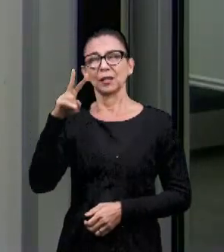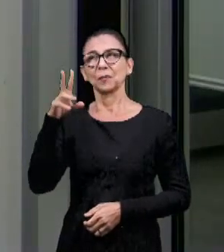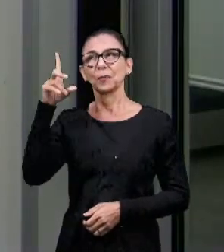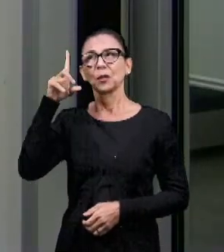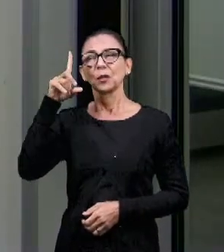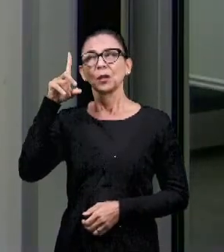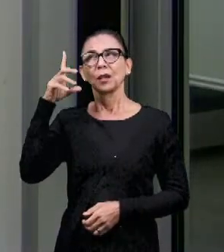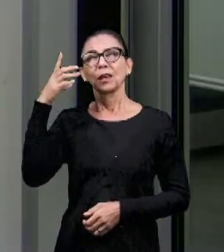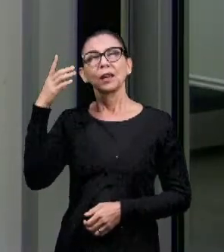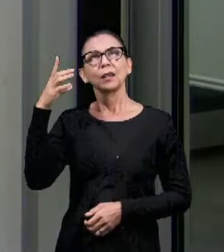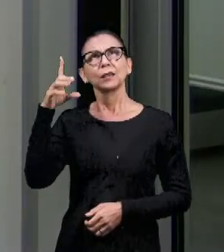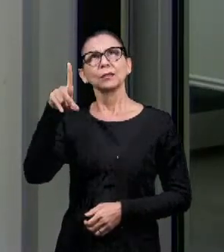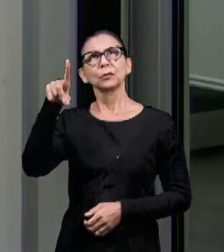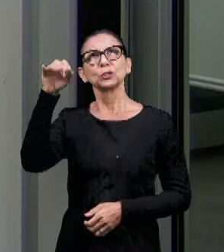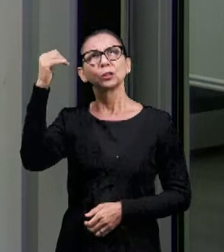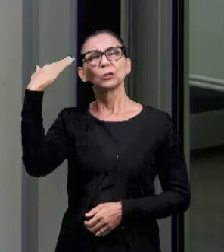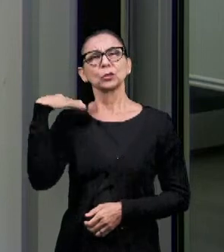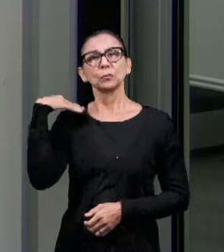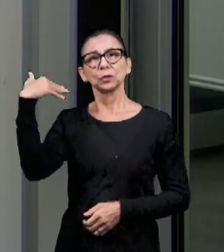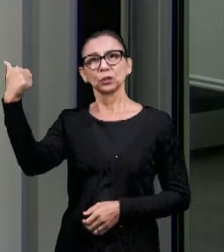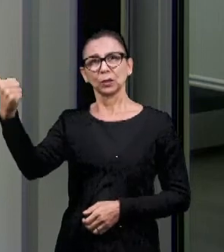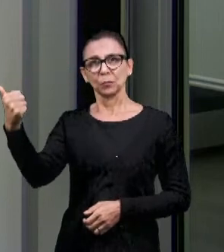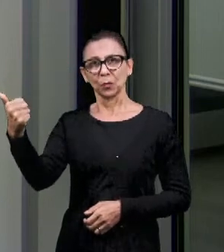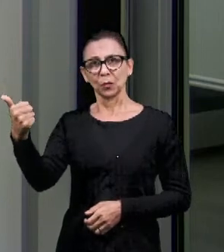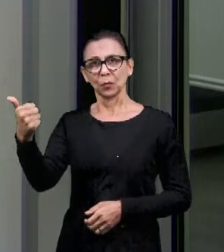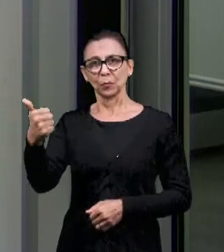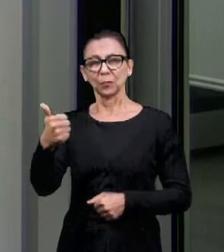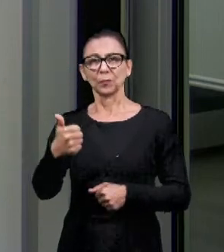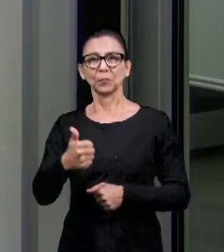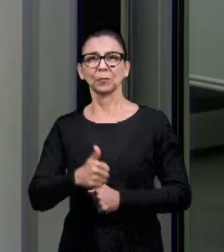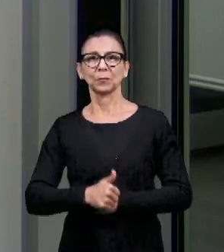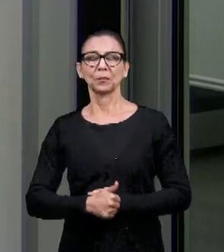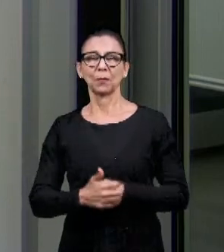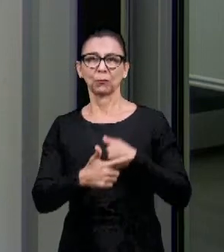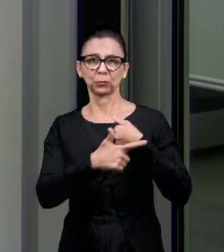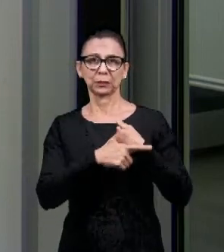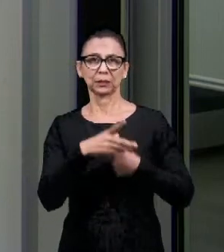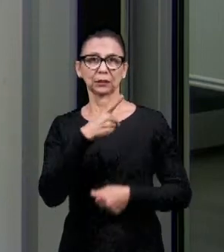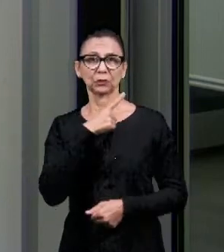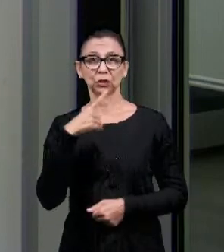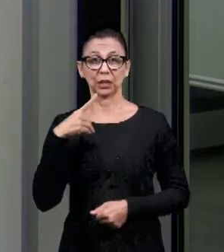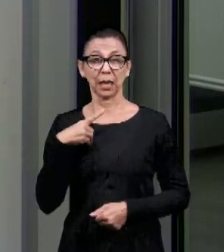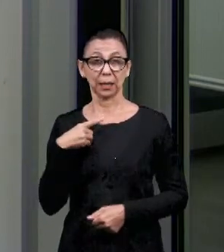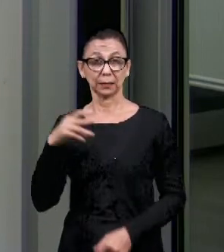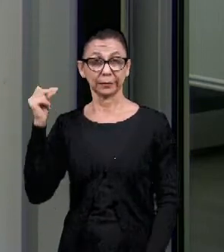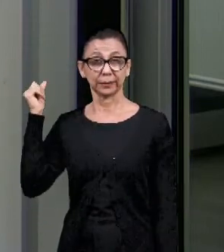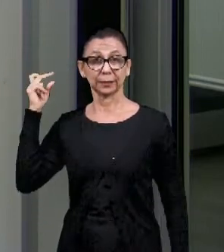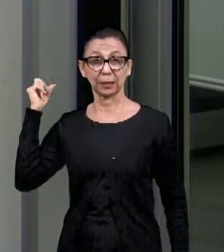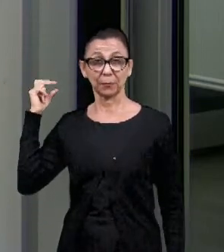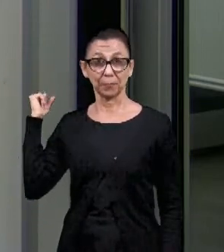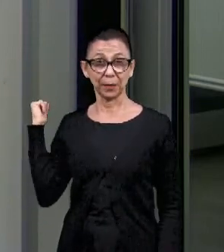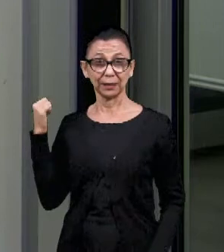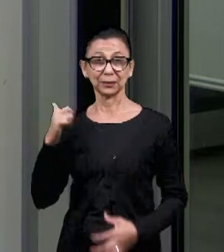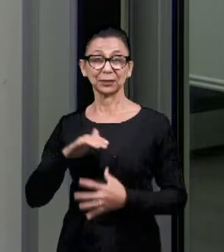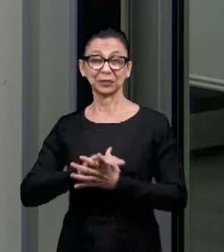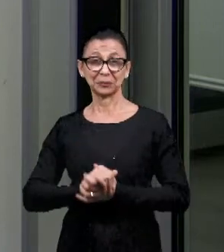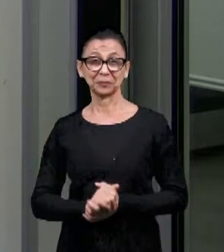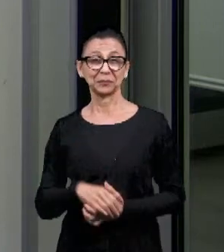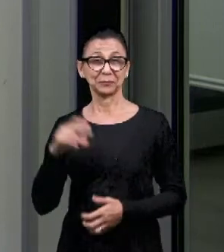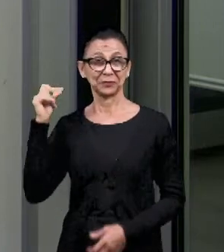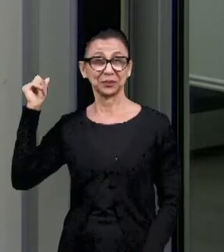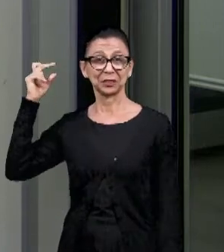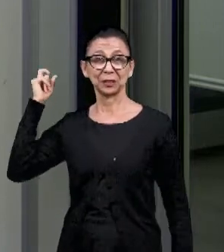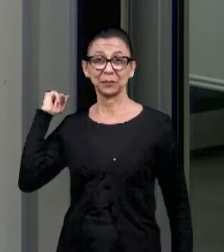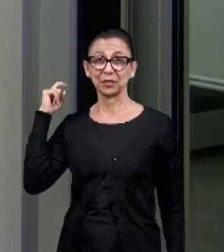pro diaconato, e naquela época os recursos eram tão poucos que na minha época ainda se